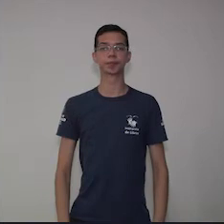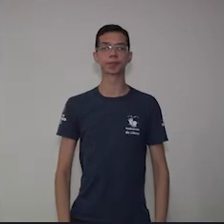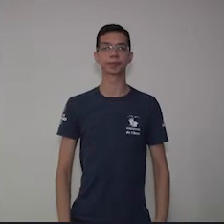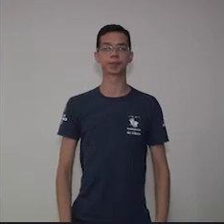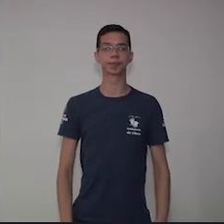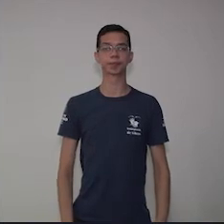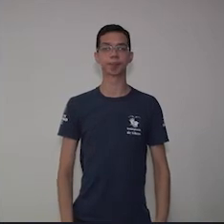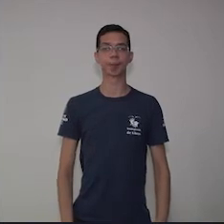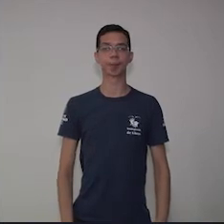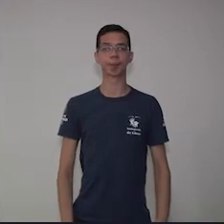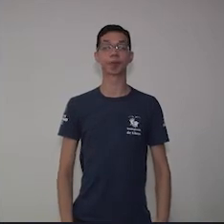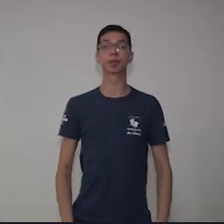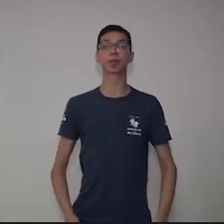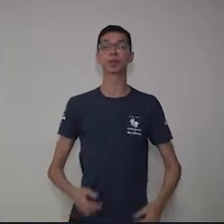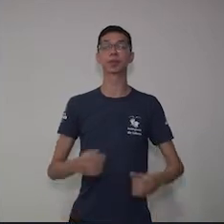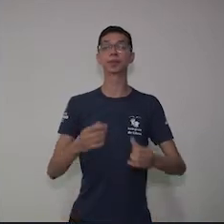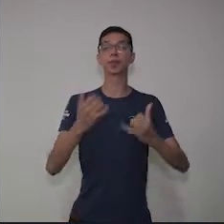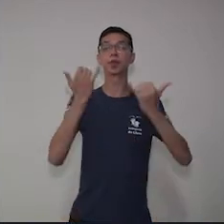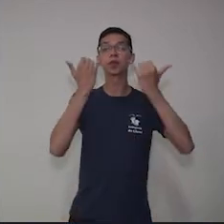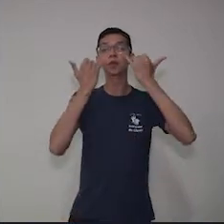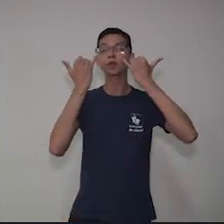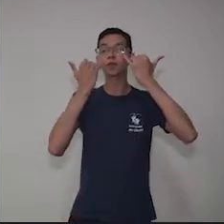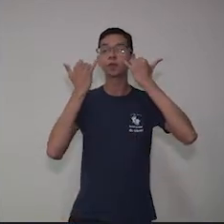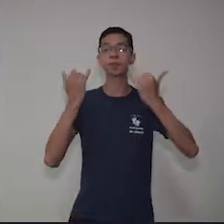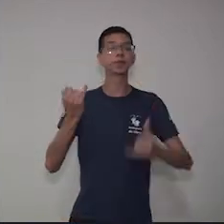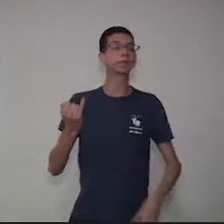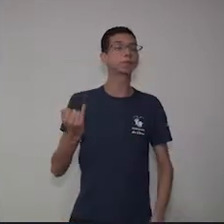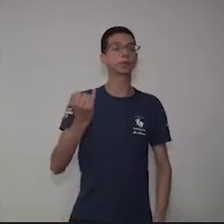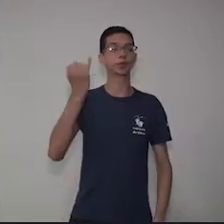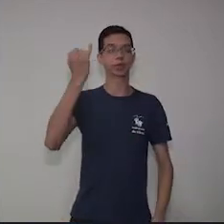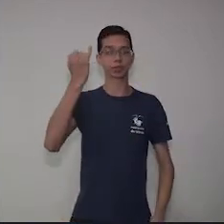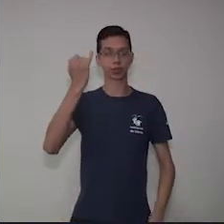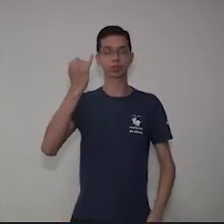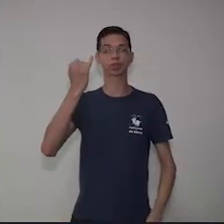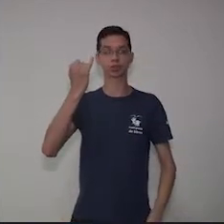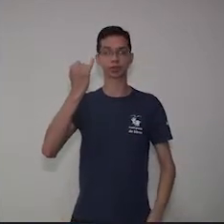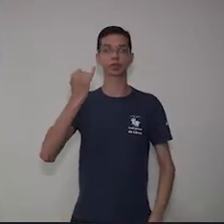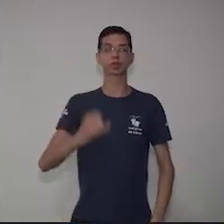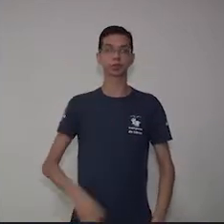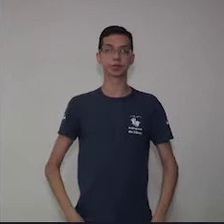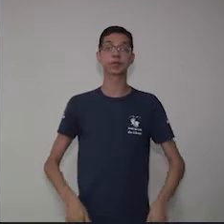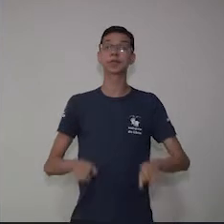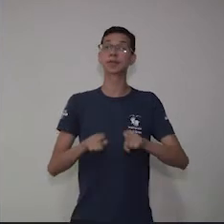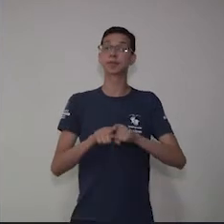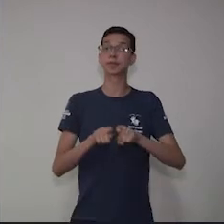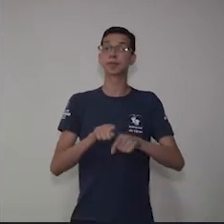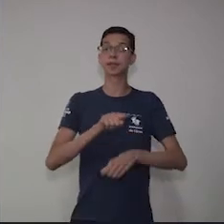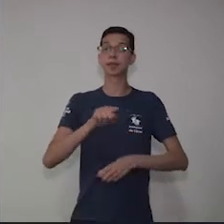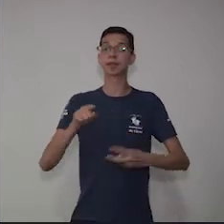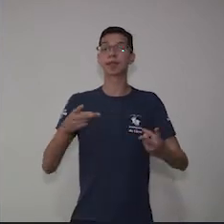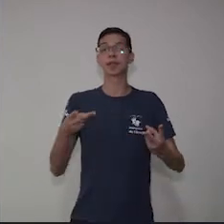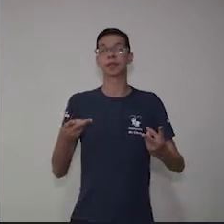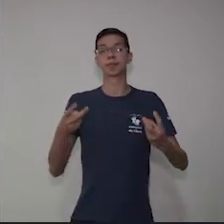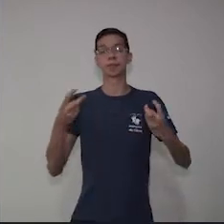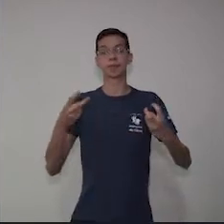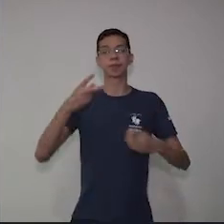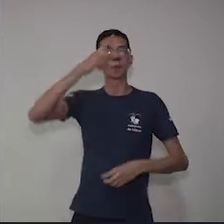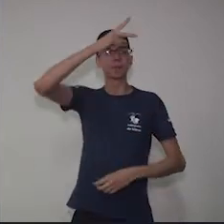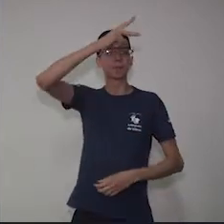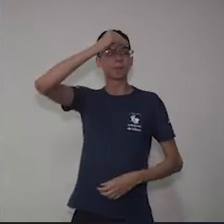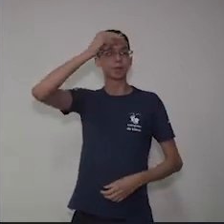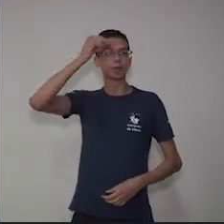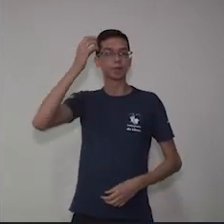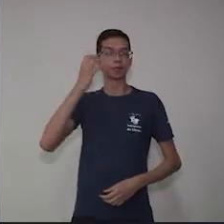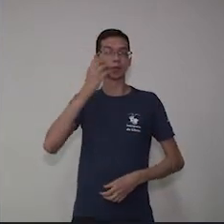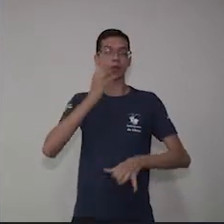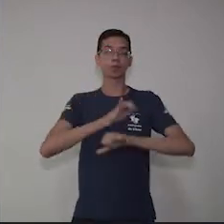Um dado novo, importante, que nos preocupou e que aponta exatamente a necessidade, como colocou o prefeito, de aumento